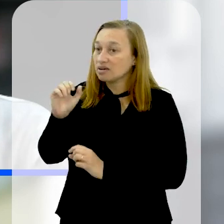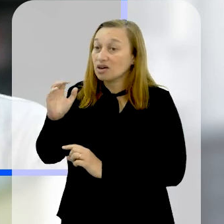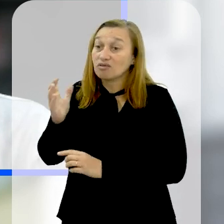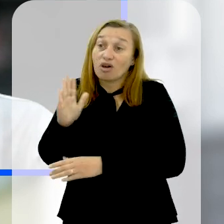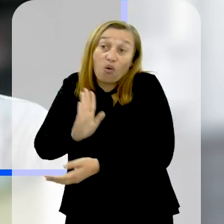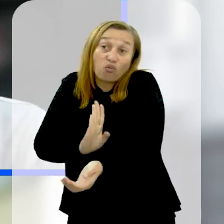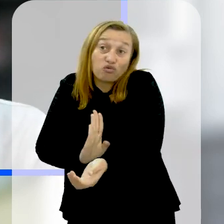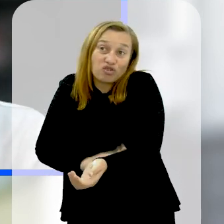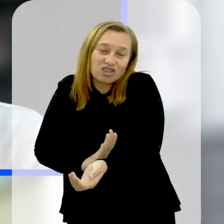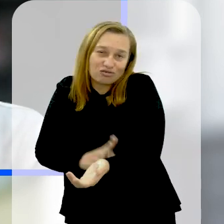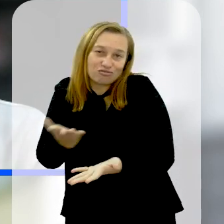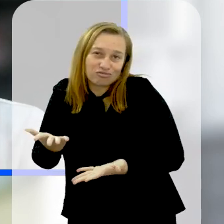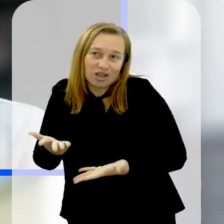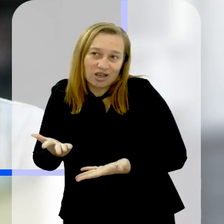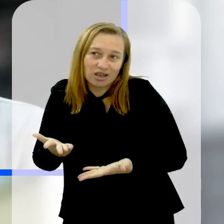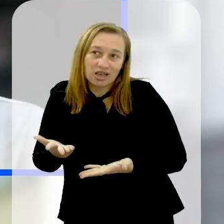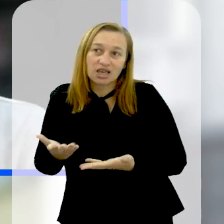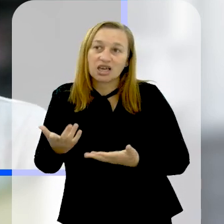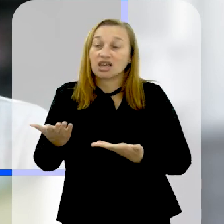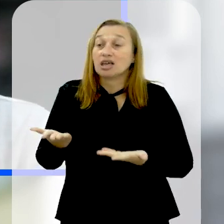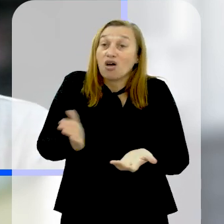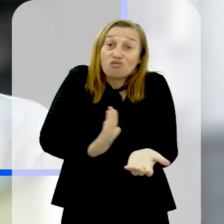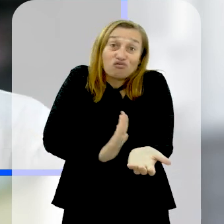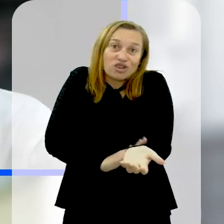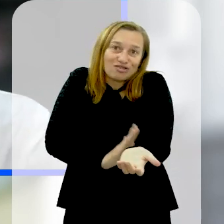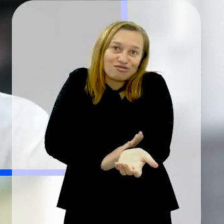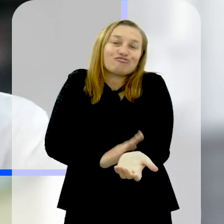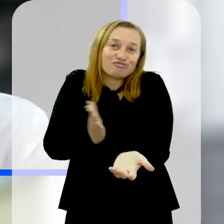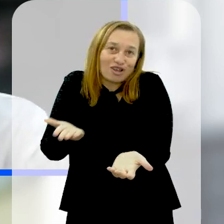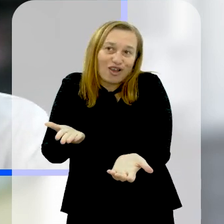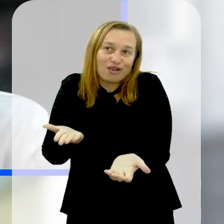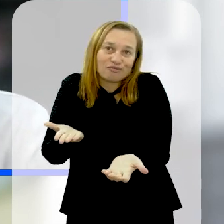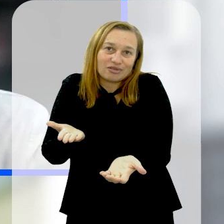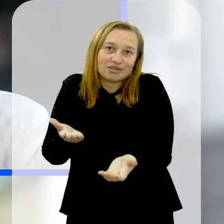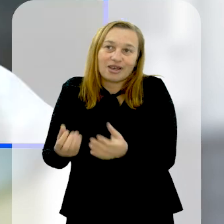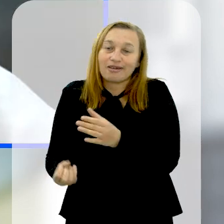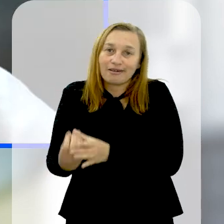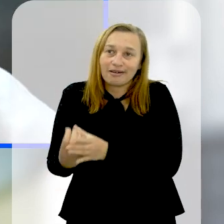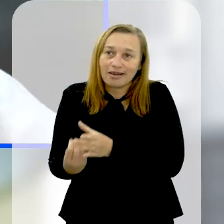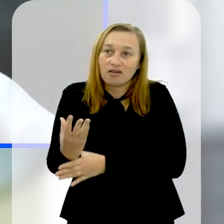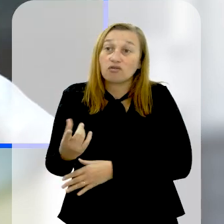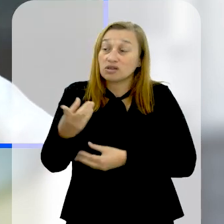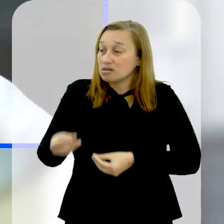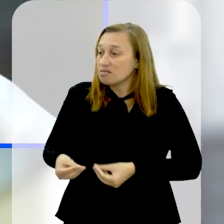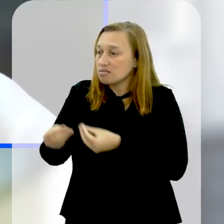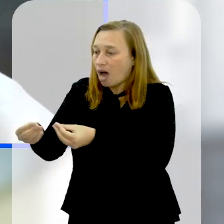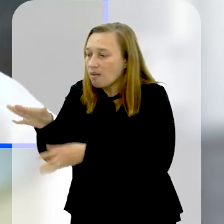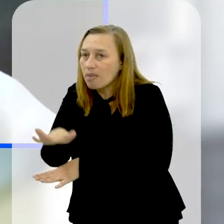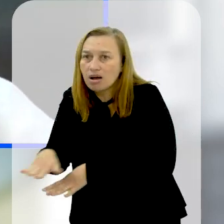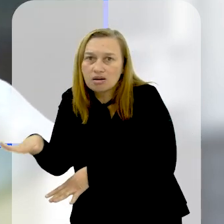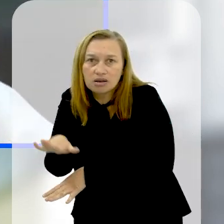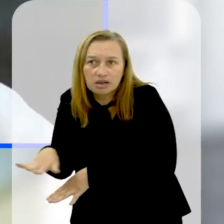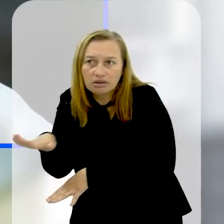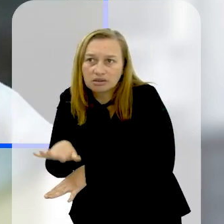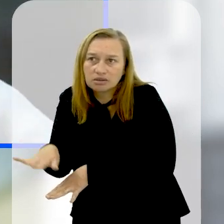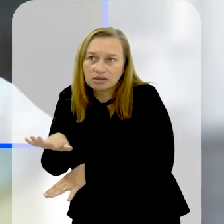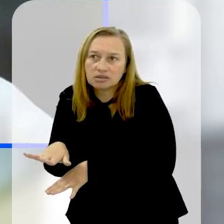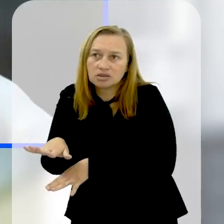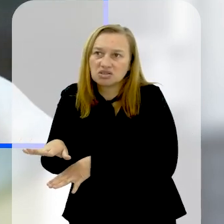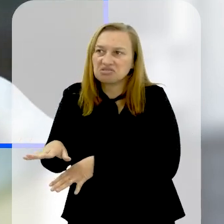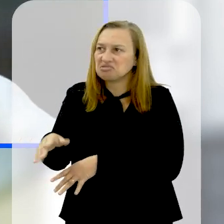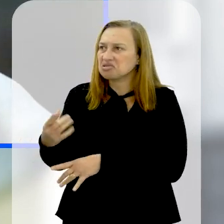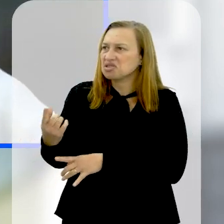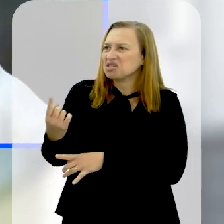um ciclo, vamos dizer assim, é um famoso ciclo vicioso. Você começa dando para aquela criança